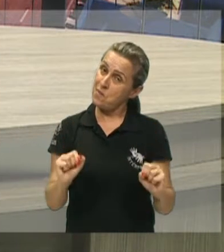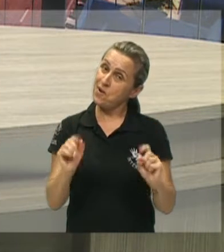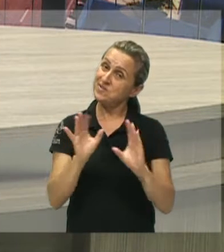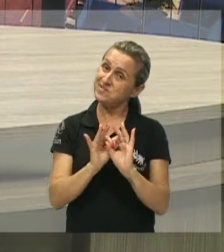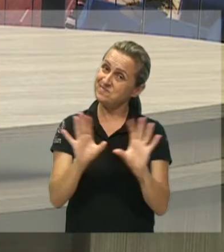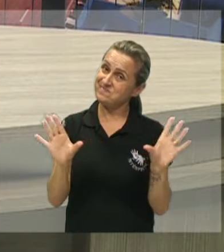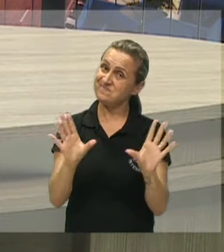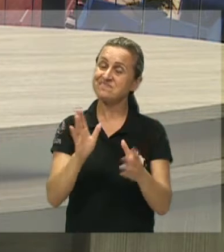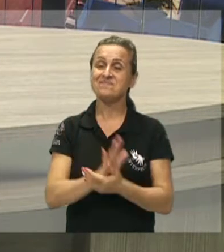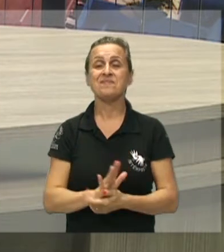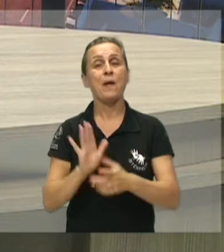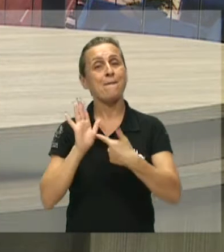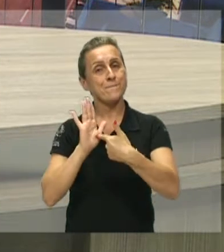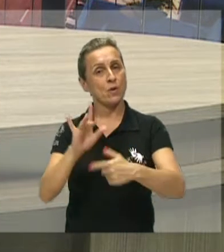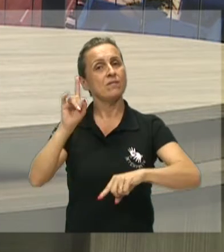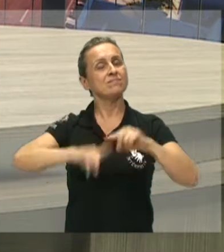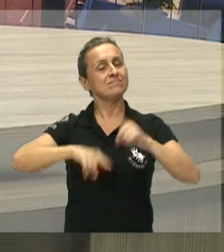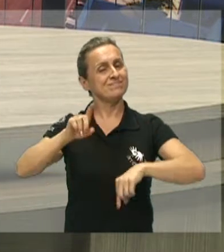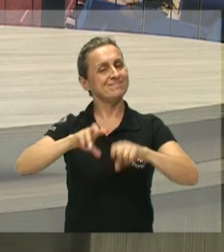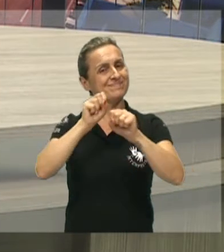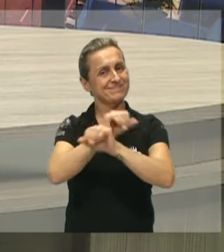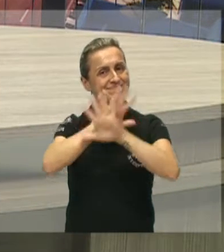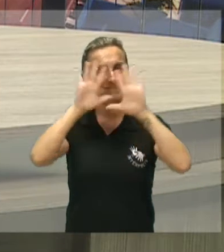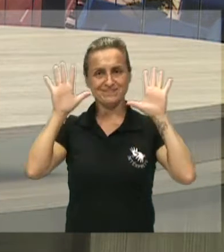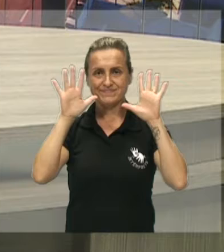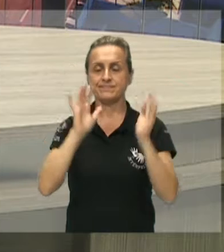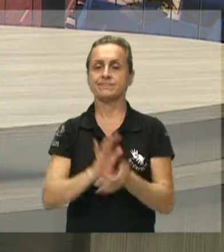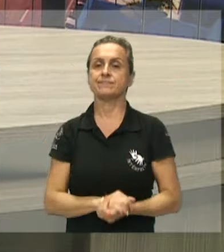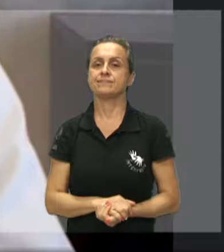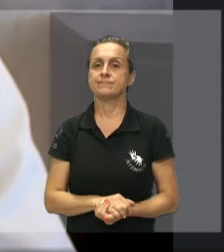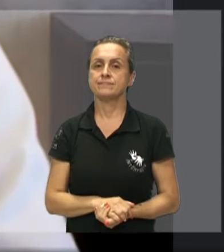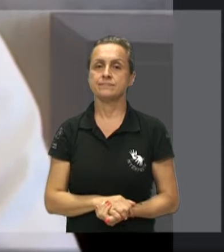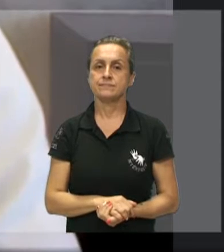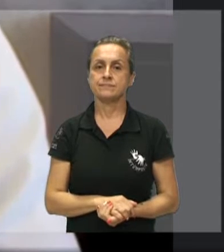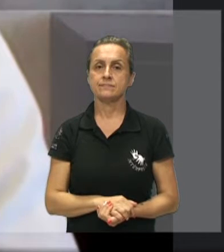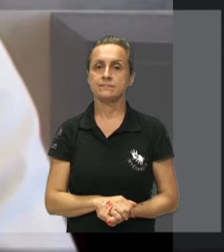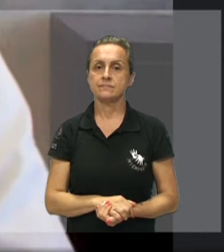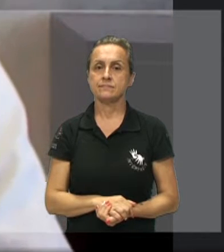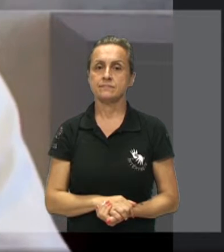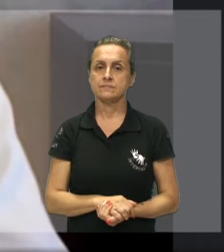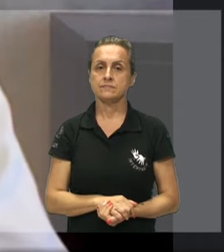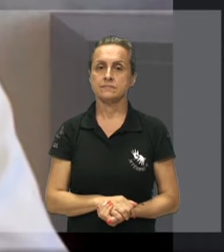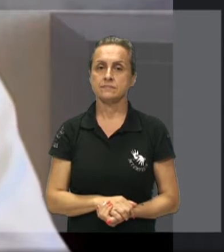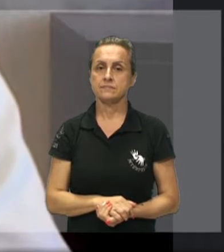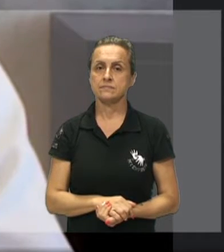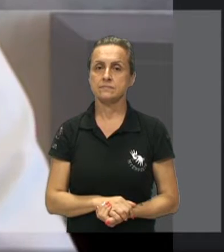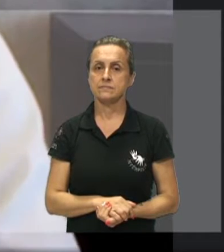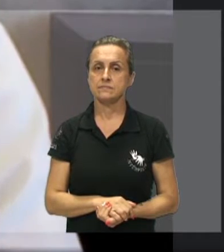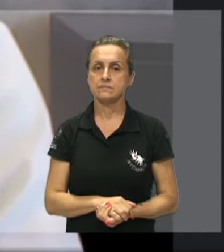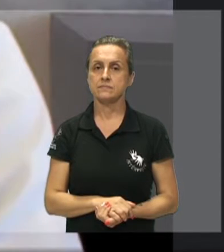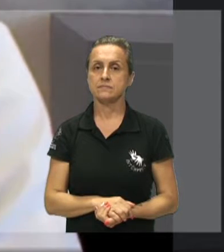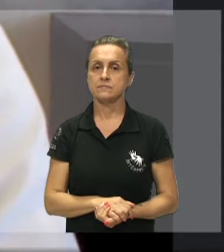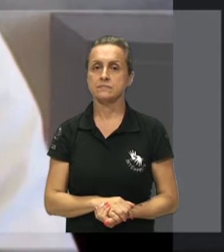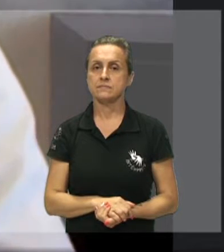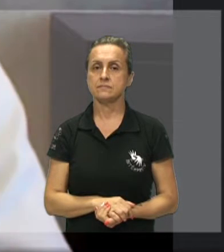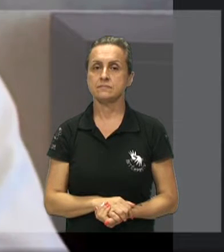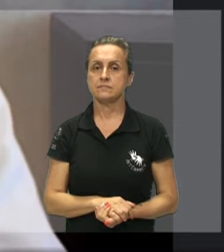esse material que é bem esclarecedor. Bom, assim, antes ainda de passar para os slides que eu